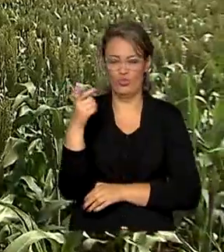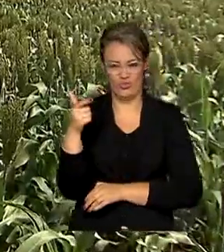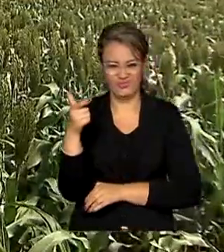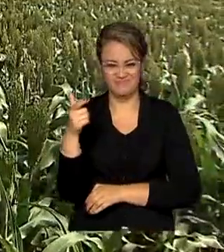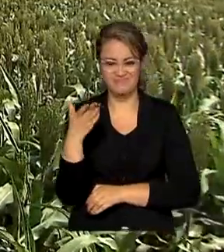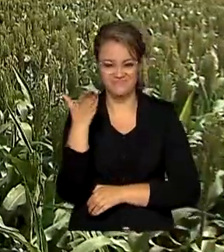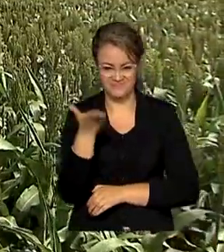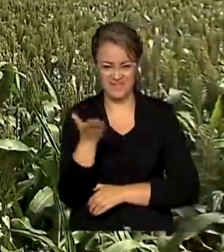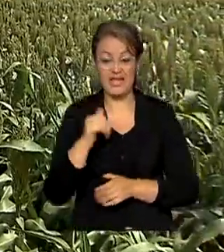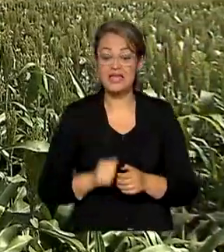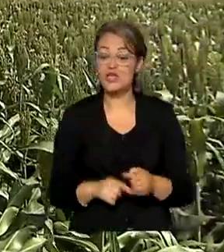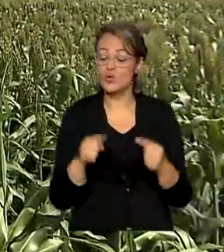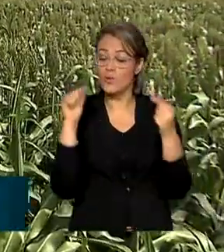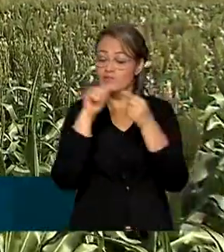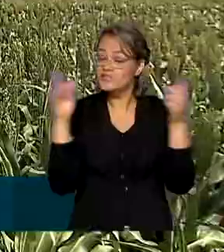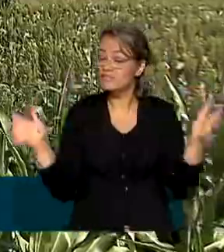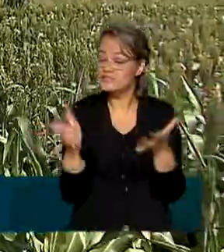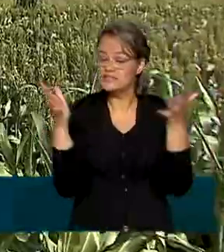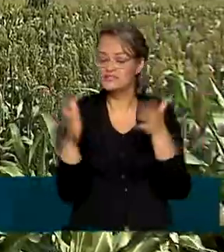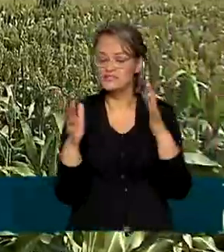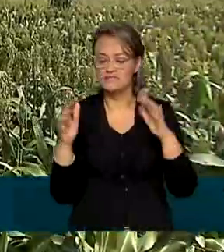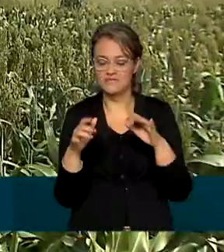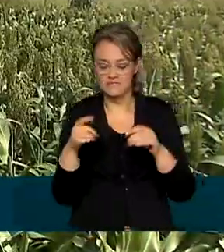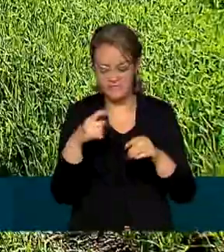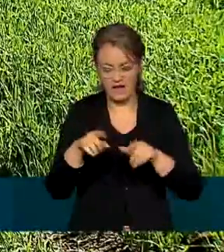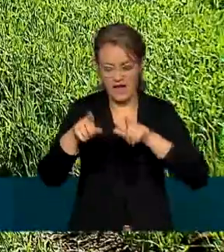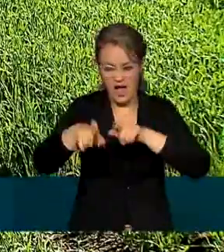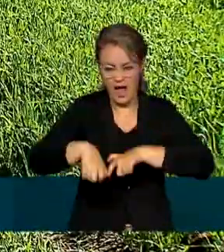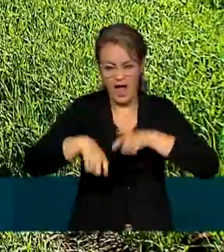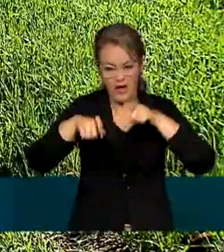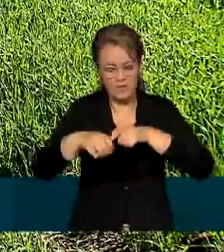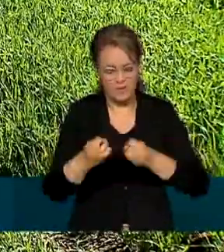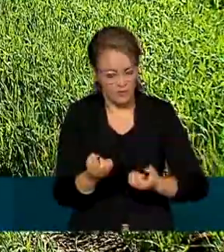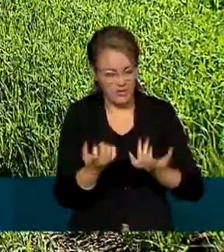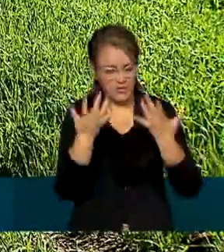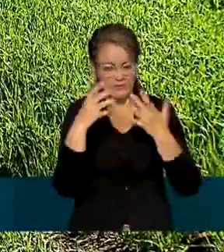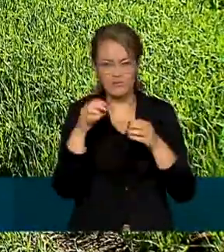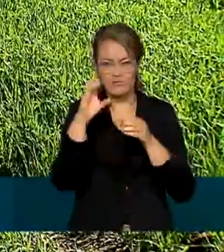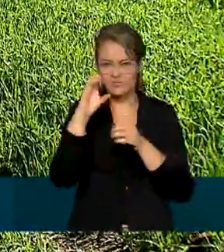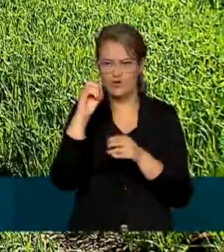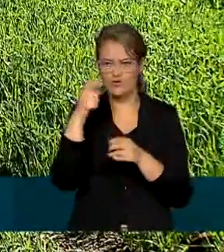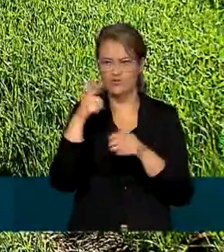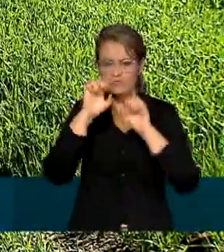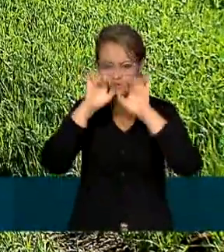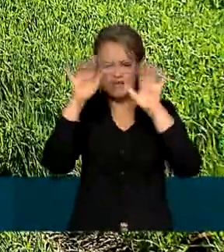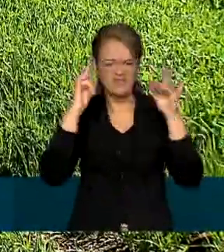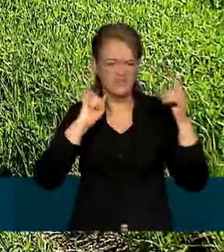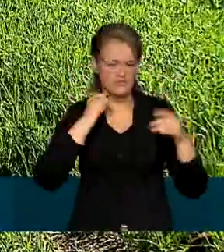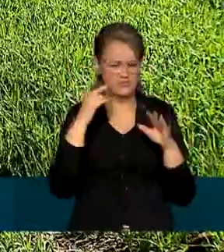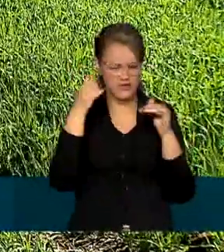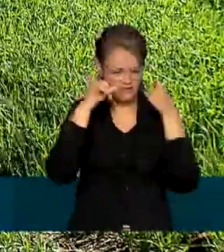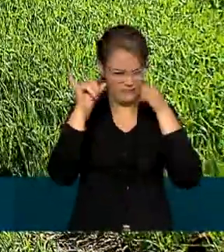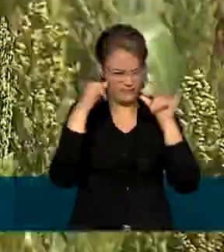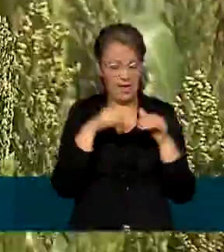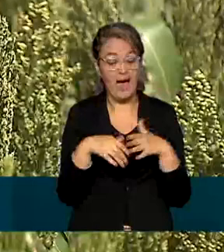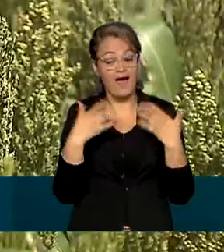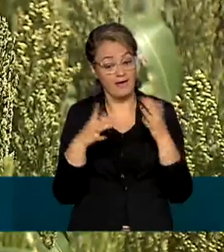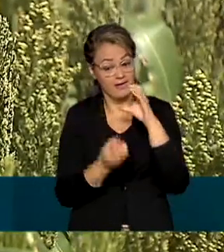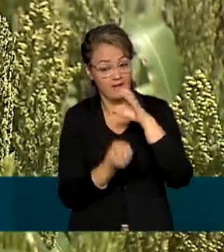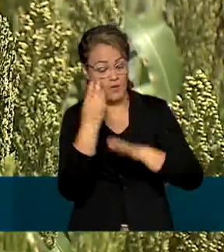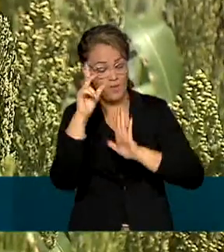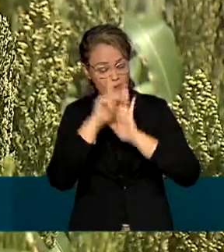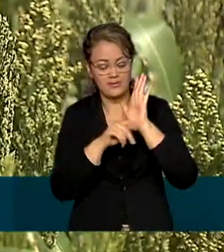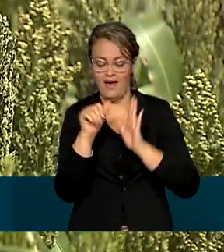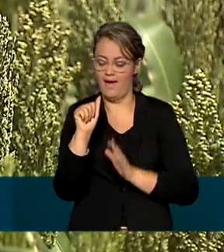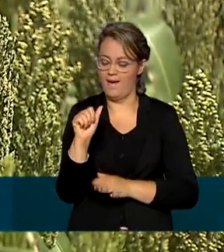Com o objetivo de promover uma produção agropecuária com baixa emissão de carbono, o plano ABC+, foi